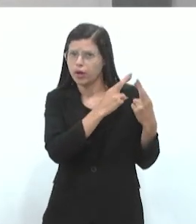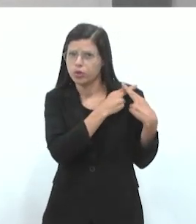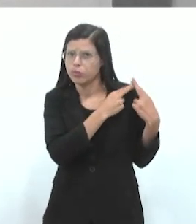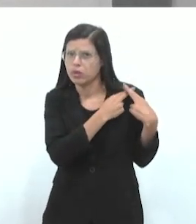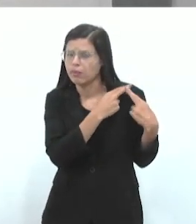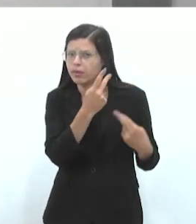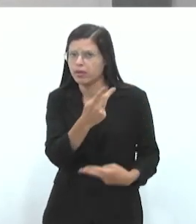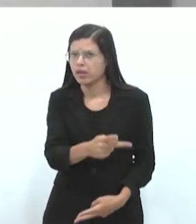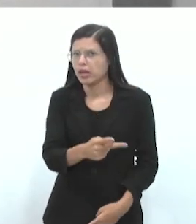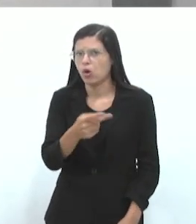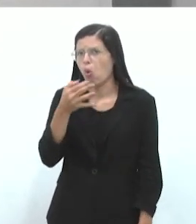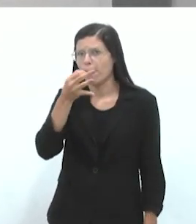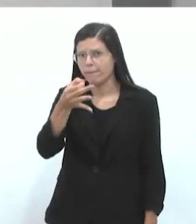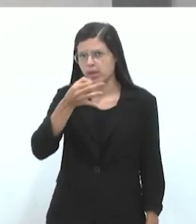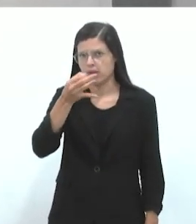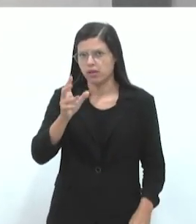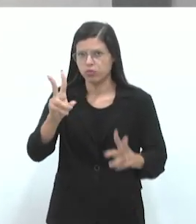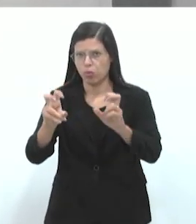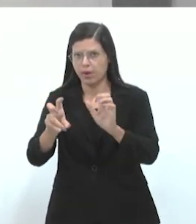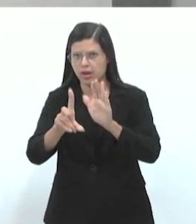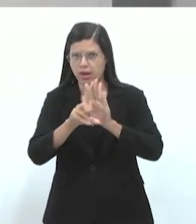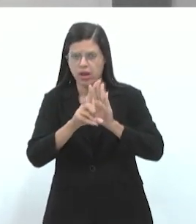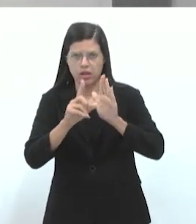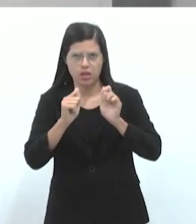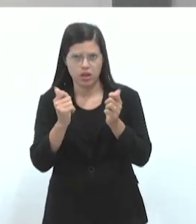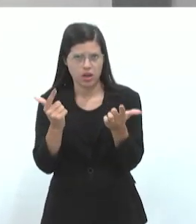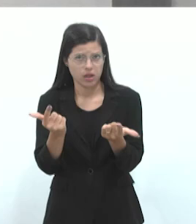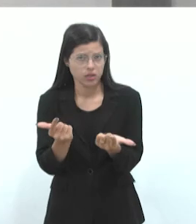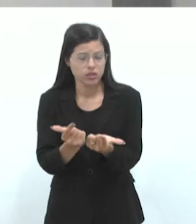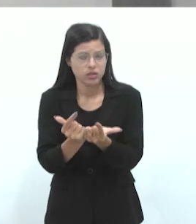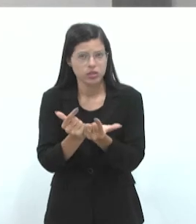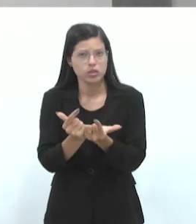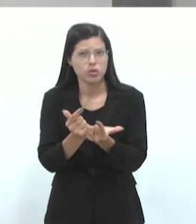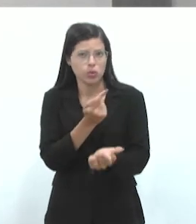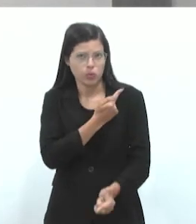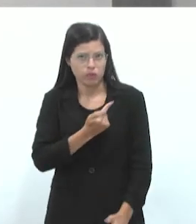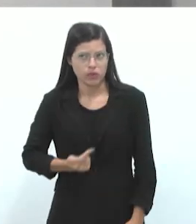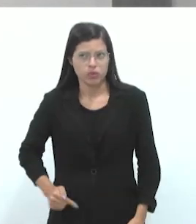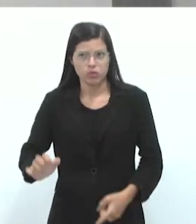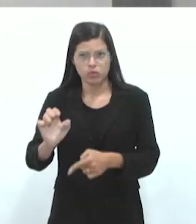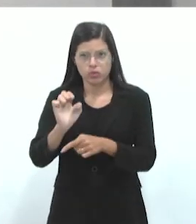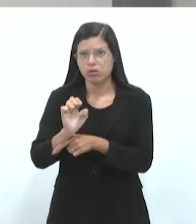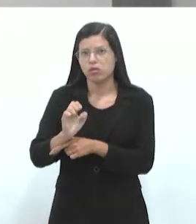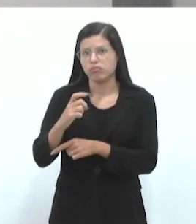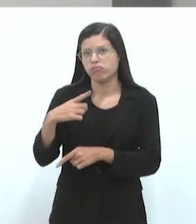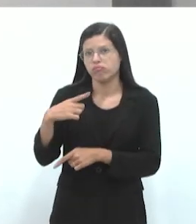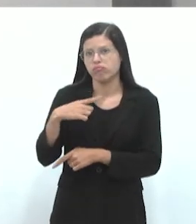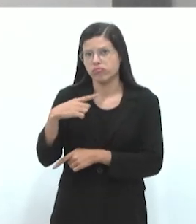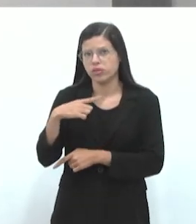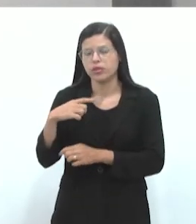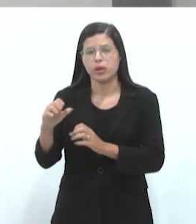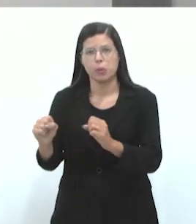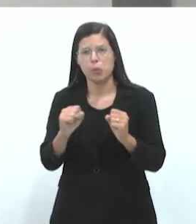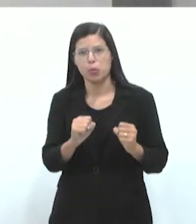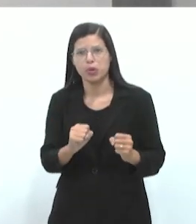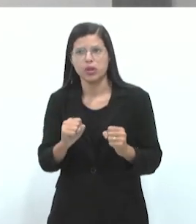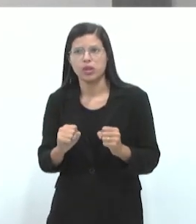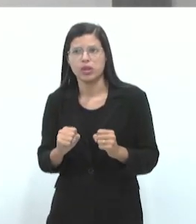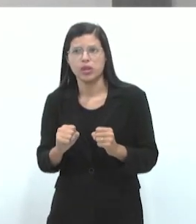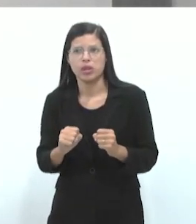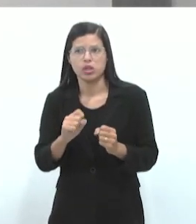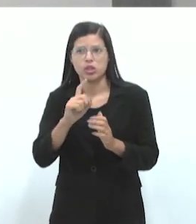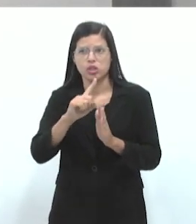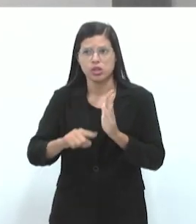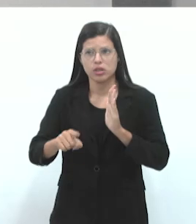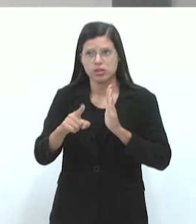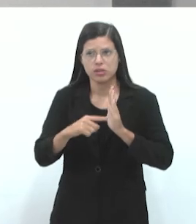das leis dessa casa. O governador do Estado tem o poder de vetar e nós temos o poder de derrubar o veto.